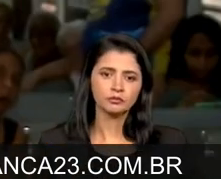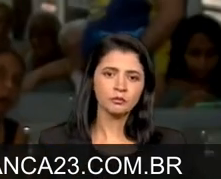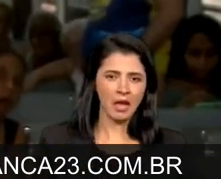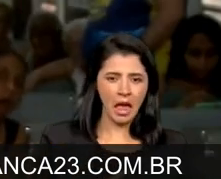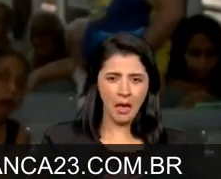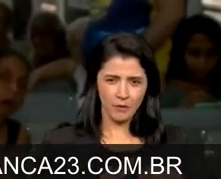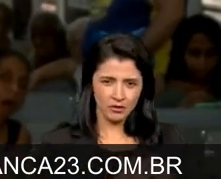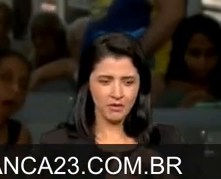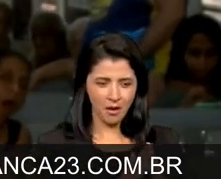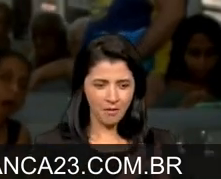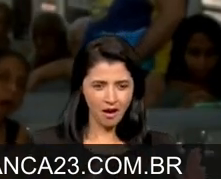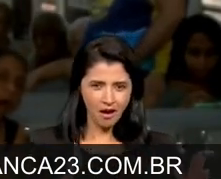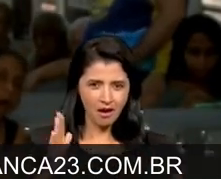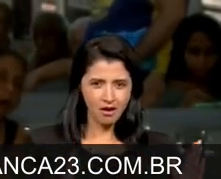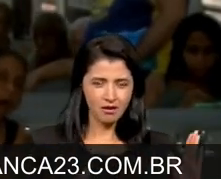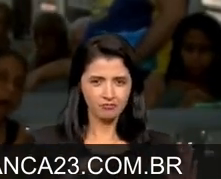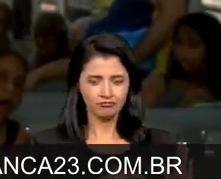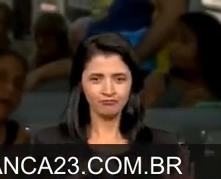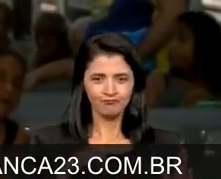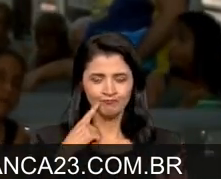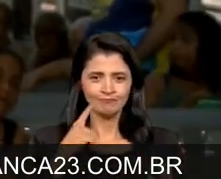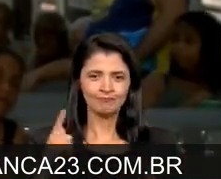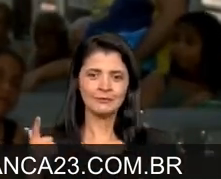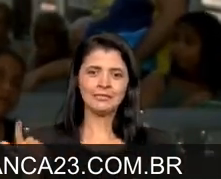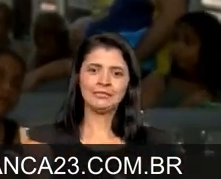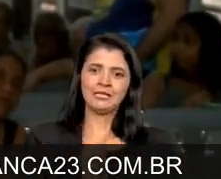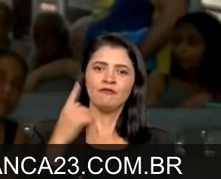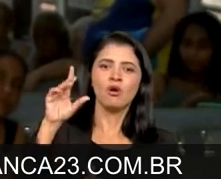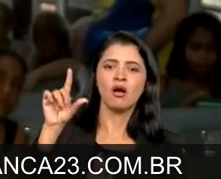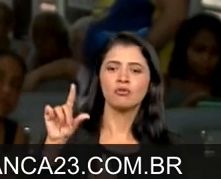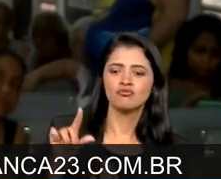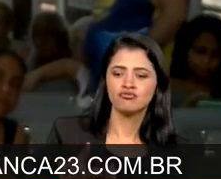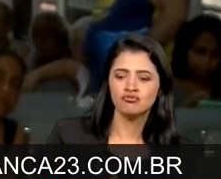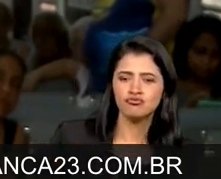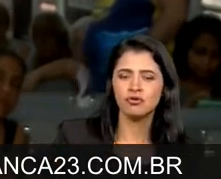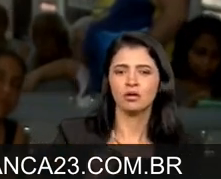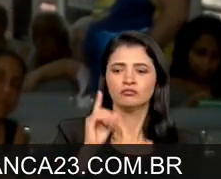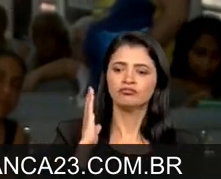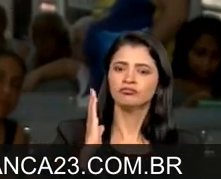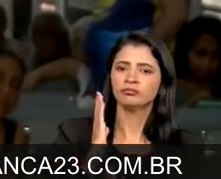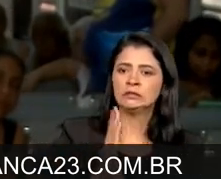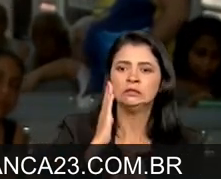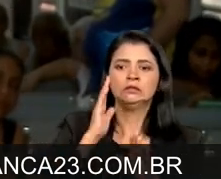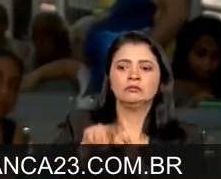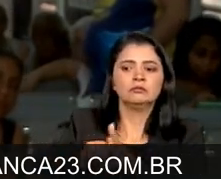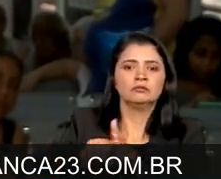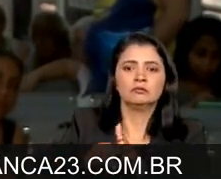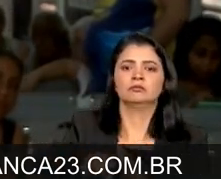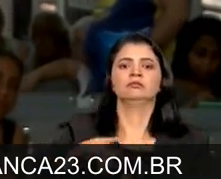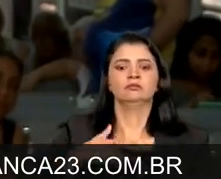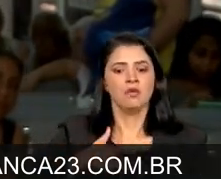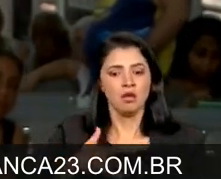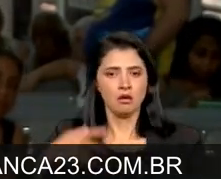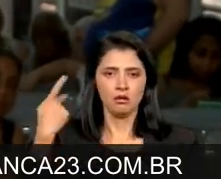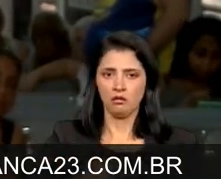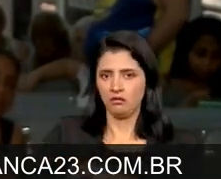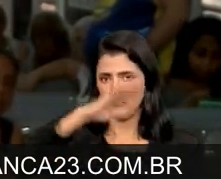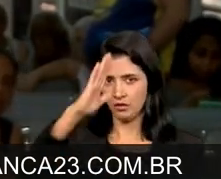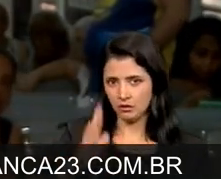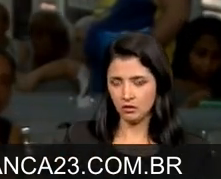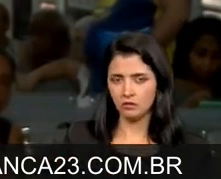a pandemia da Covid-19, houve uma diminuição no diagnóstico da tuberculose no